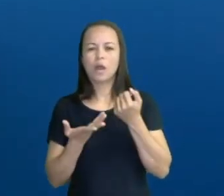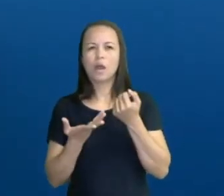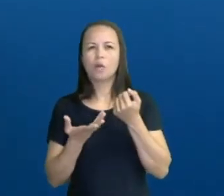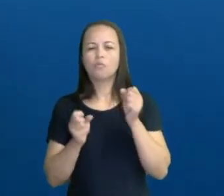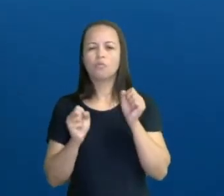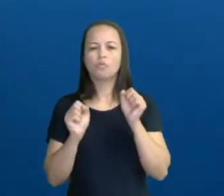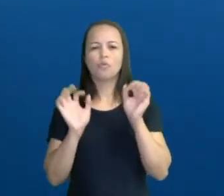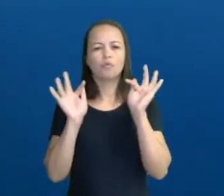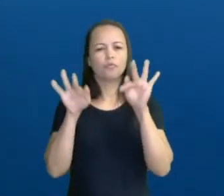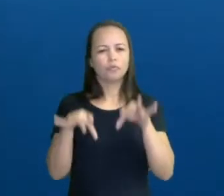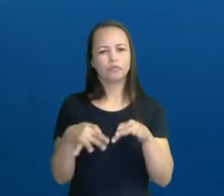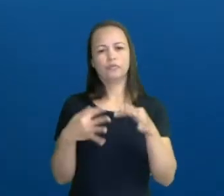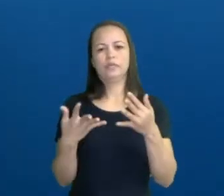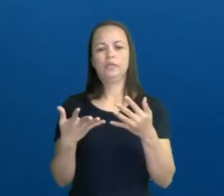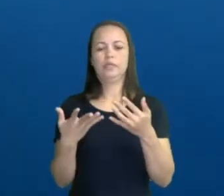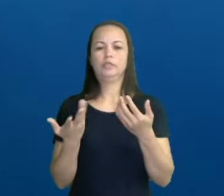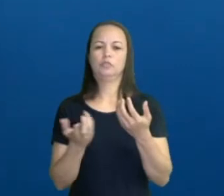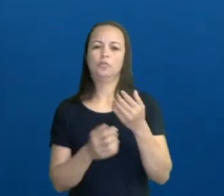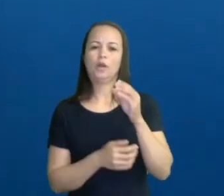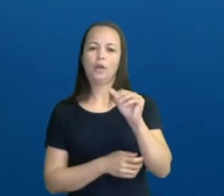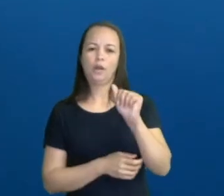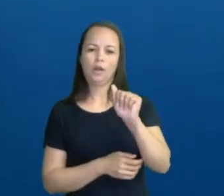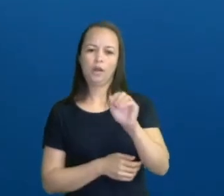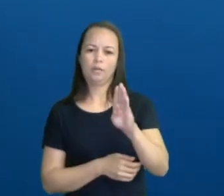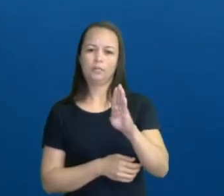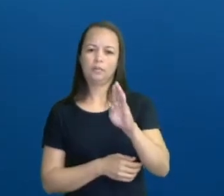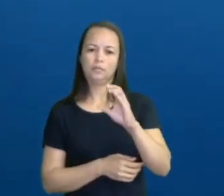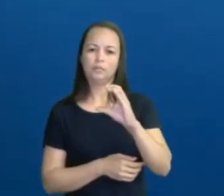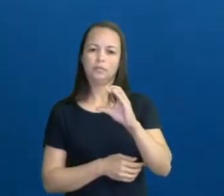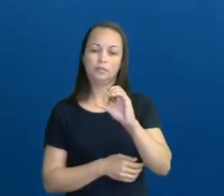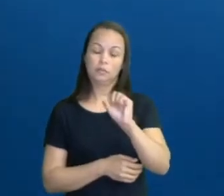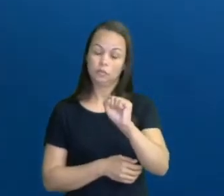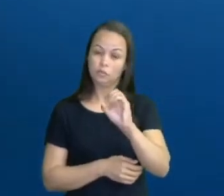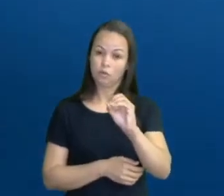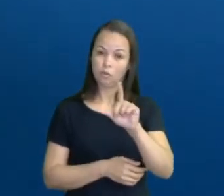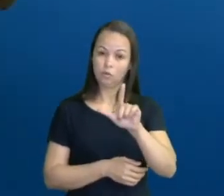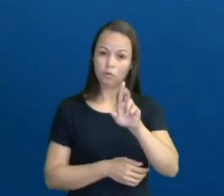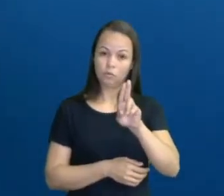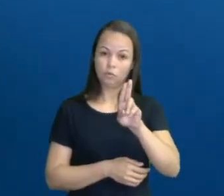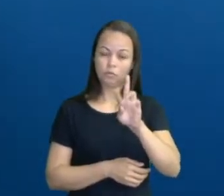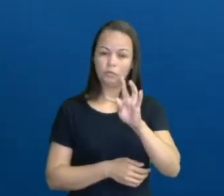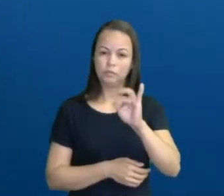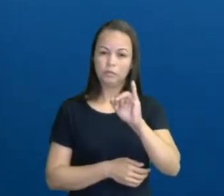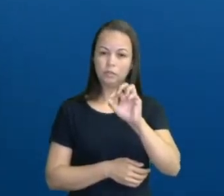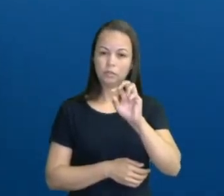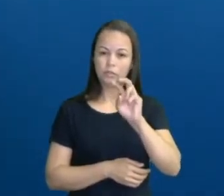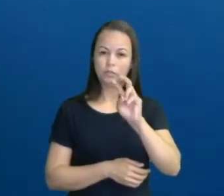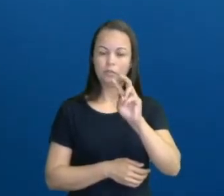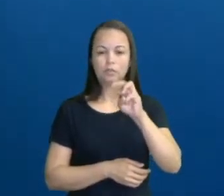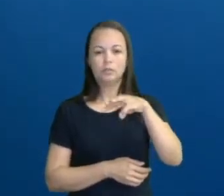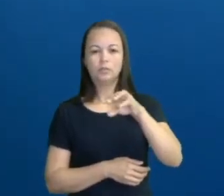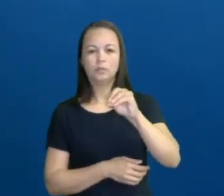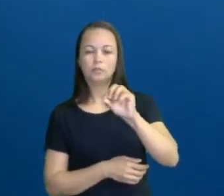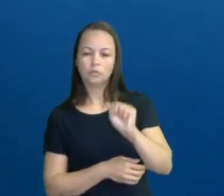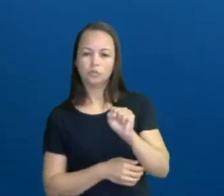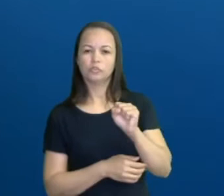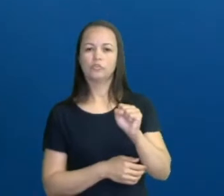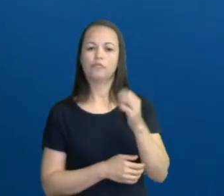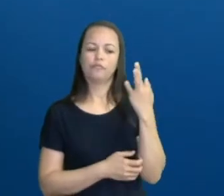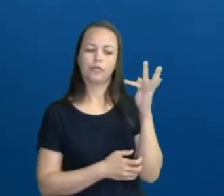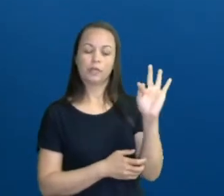o fim do absolutismo francês, que a gente viu em aulas anteriores sobre o